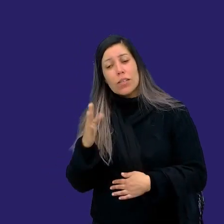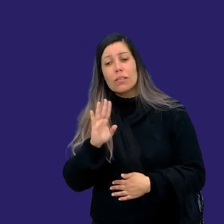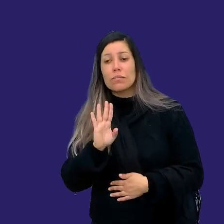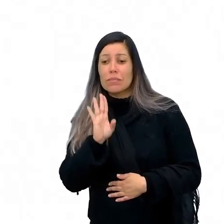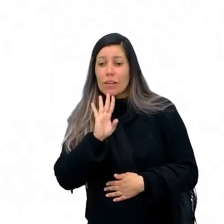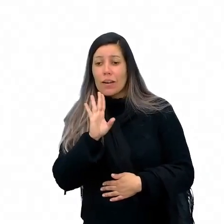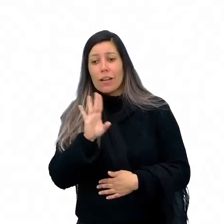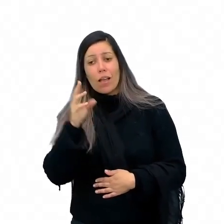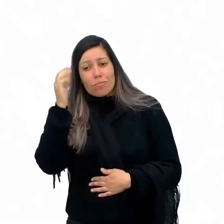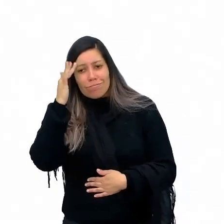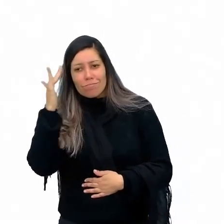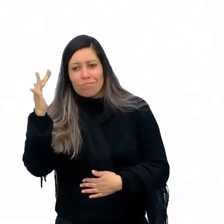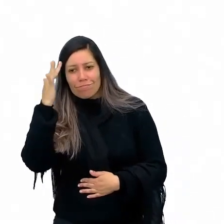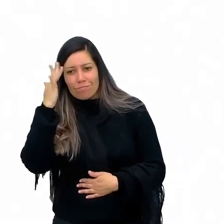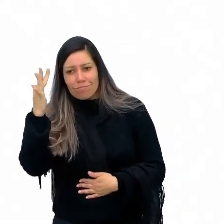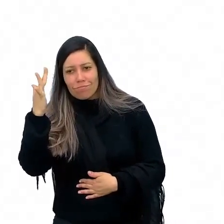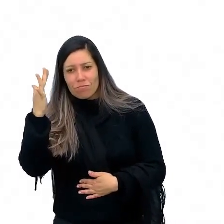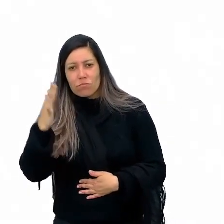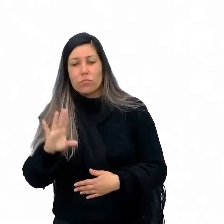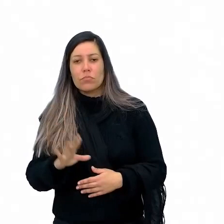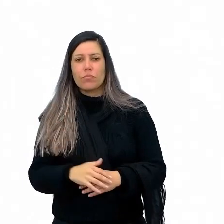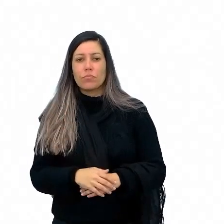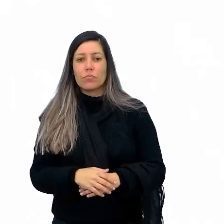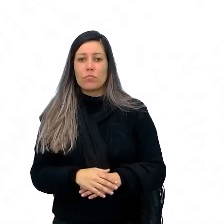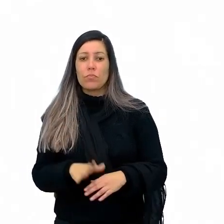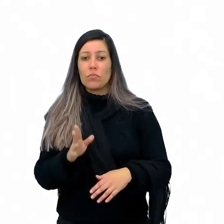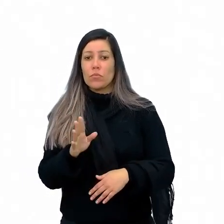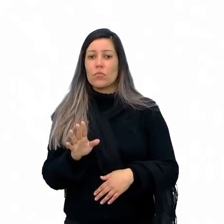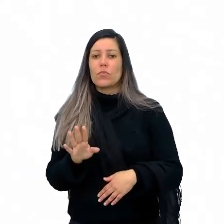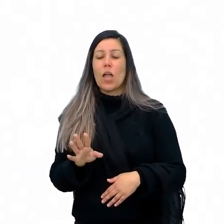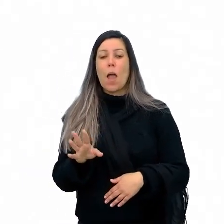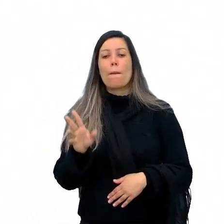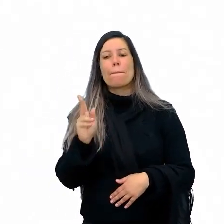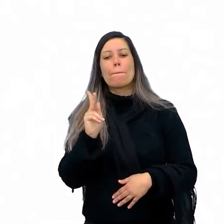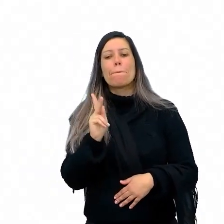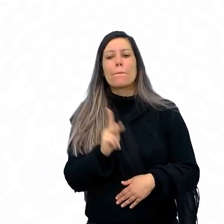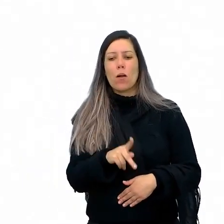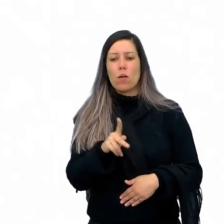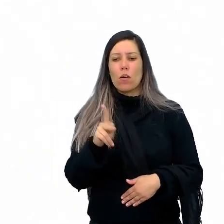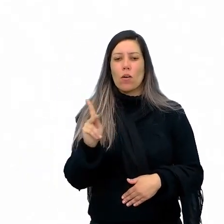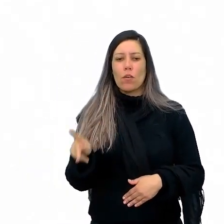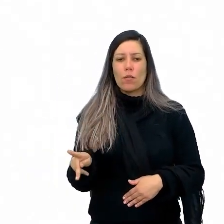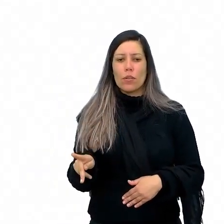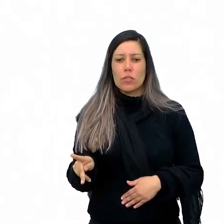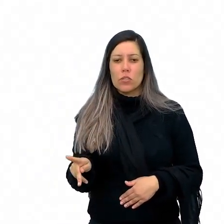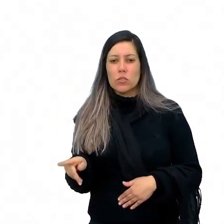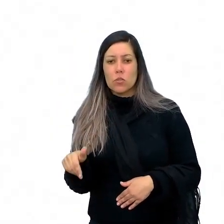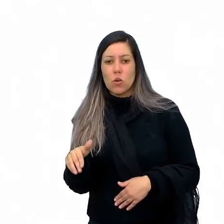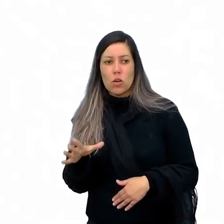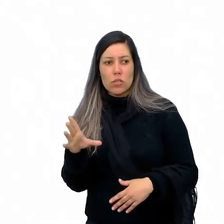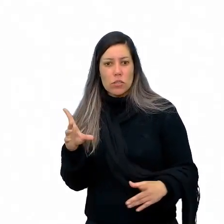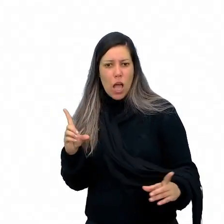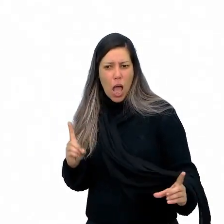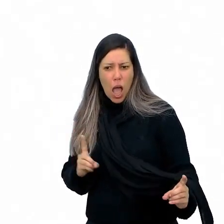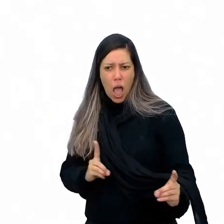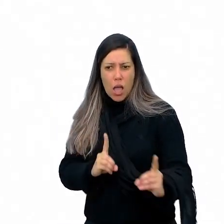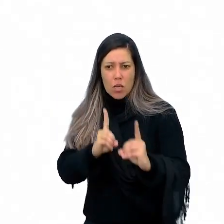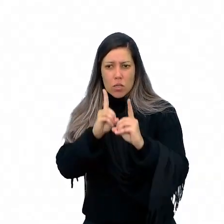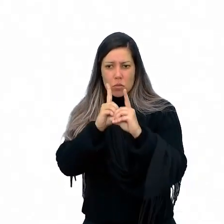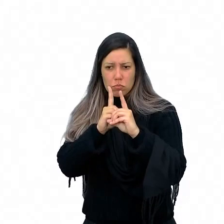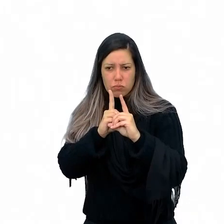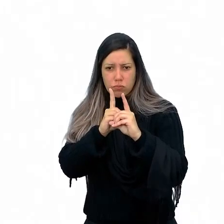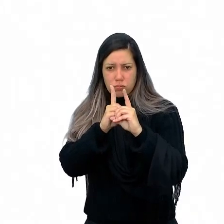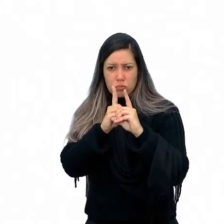gente fazer. E aí, então, vamos lá. Professores, ao nos depararmos com um objeto matemático